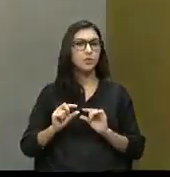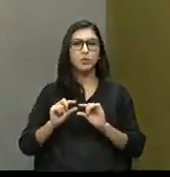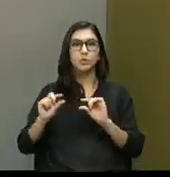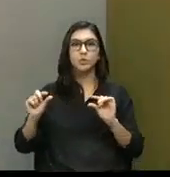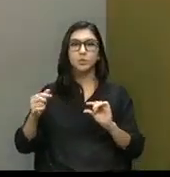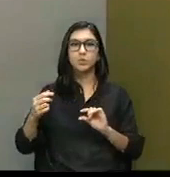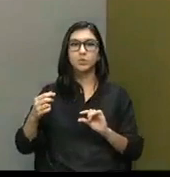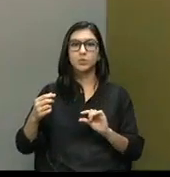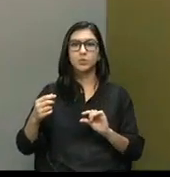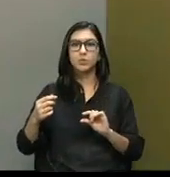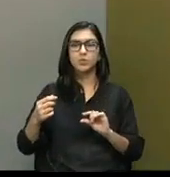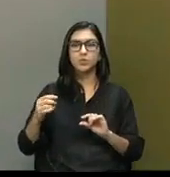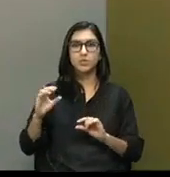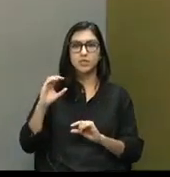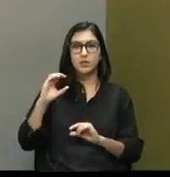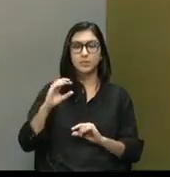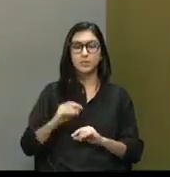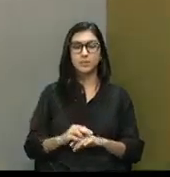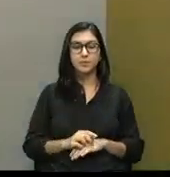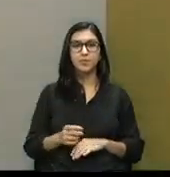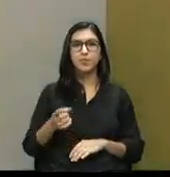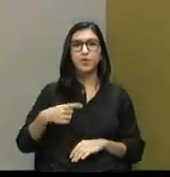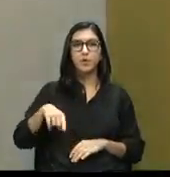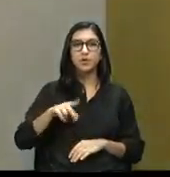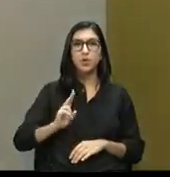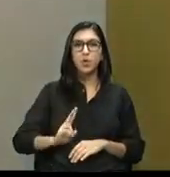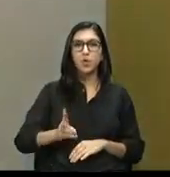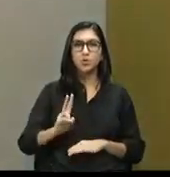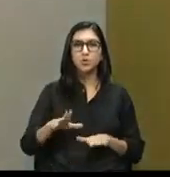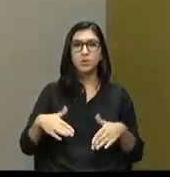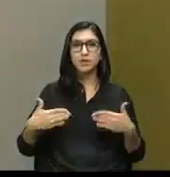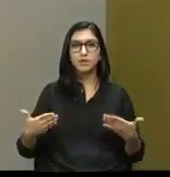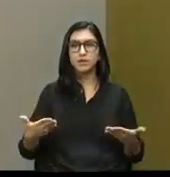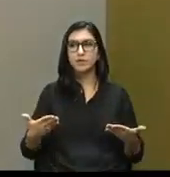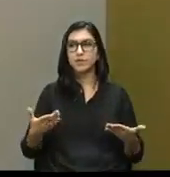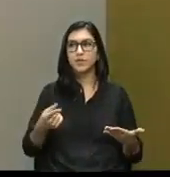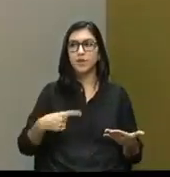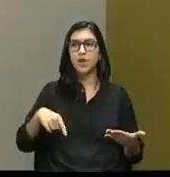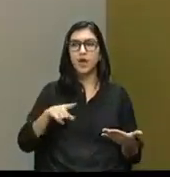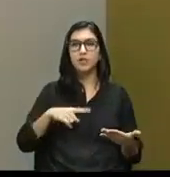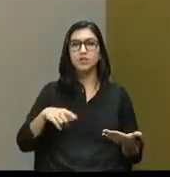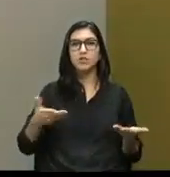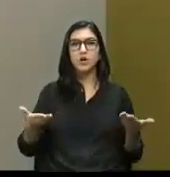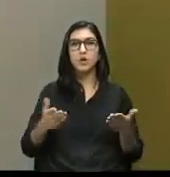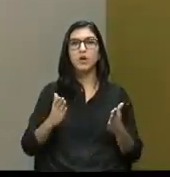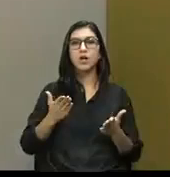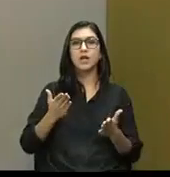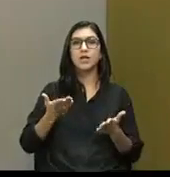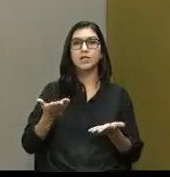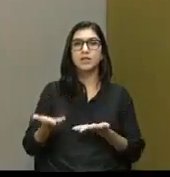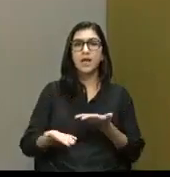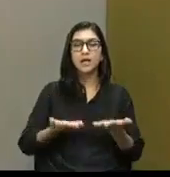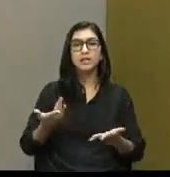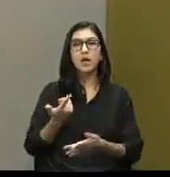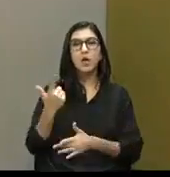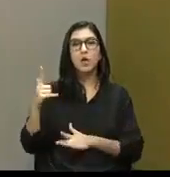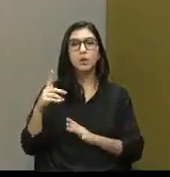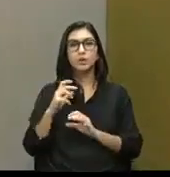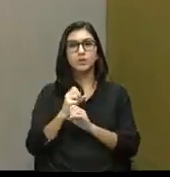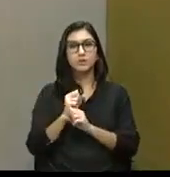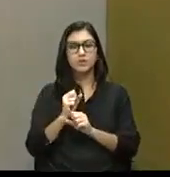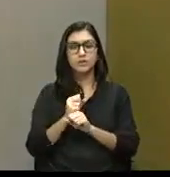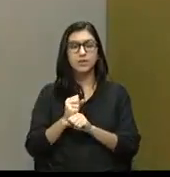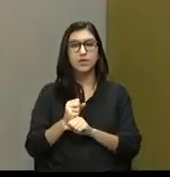C. Para dar continuidade, então, a gente vai tratar de outras operações. E